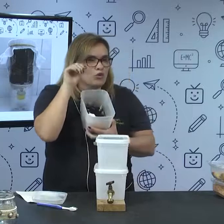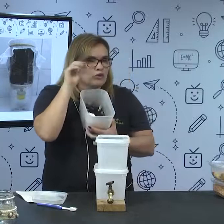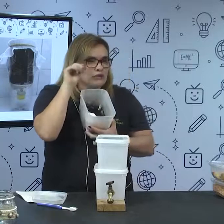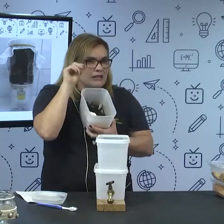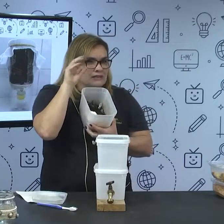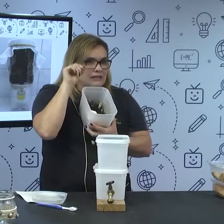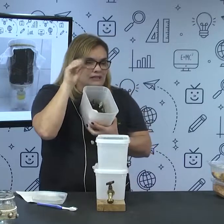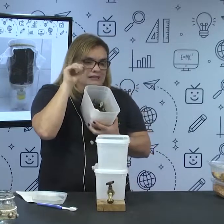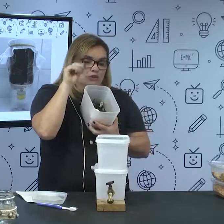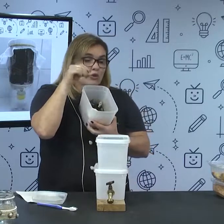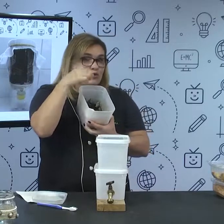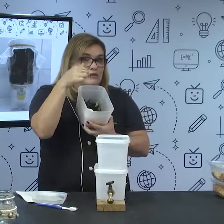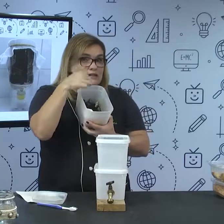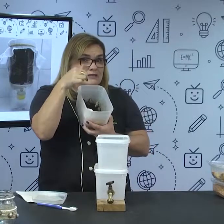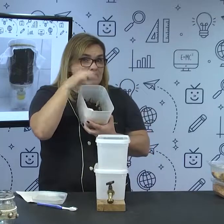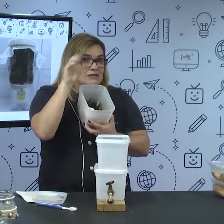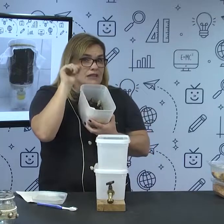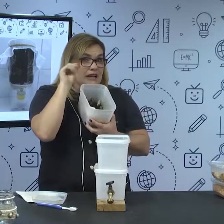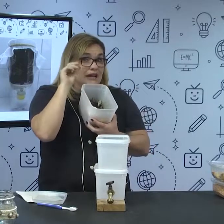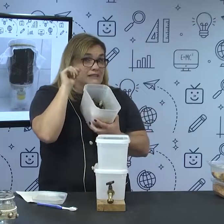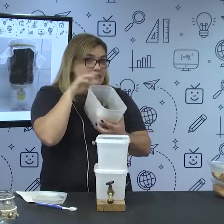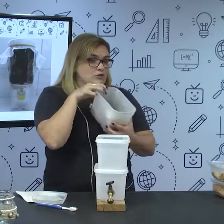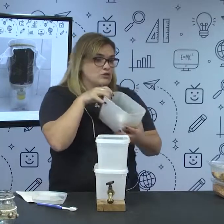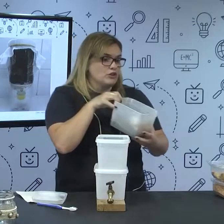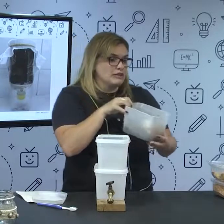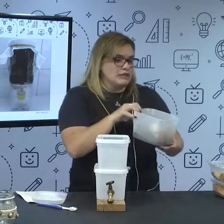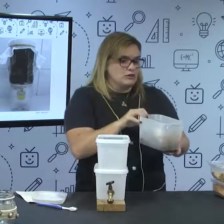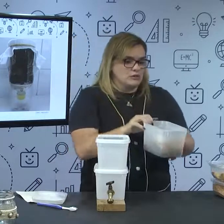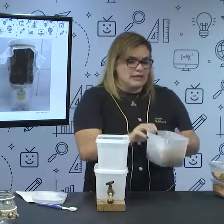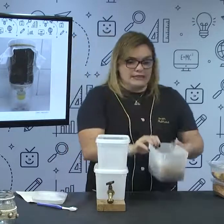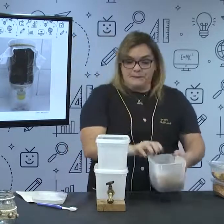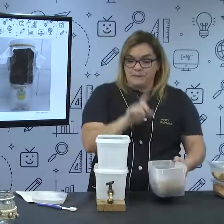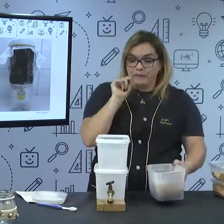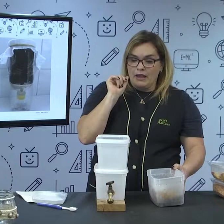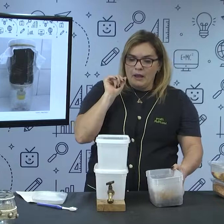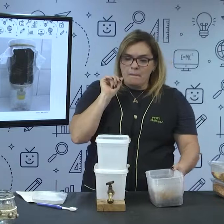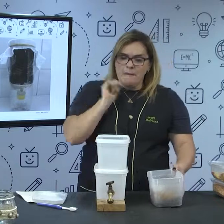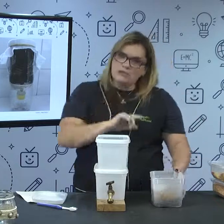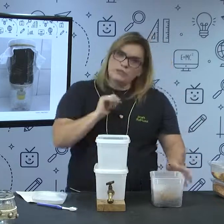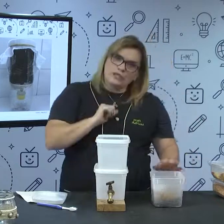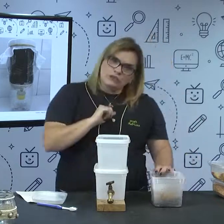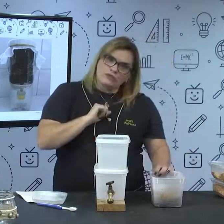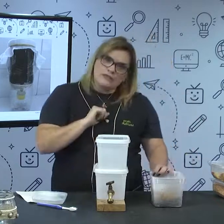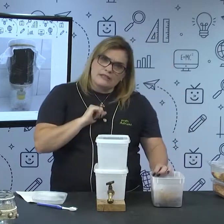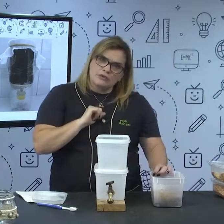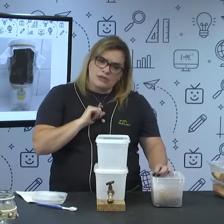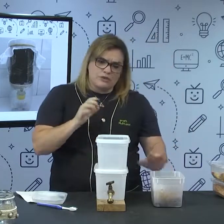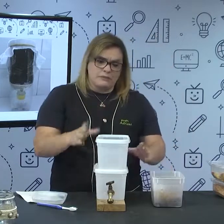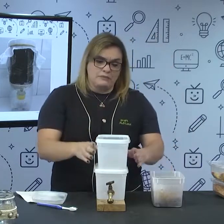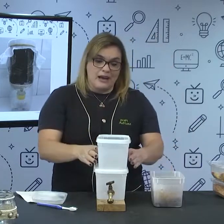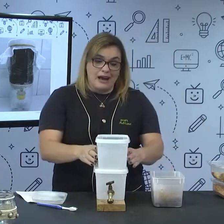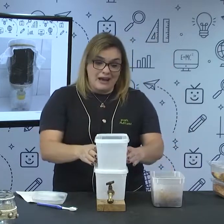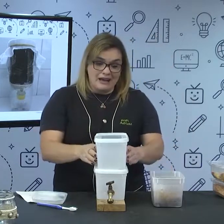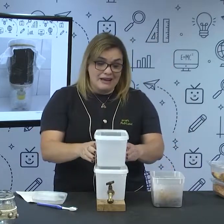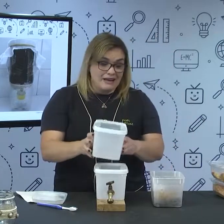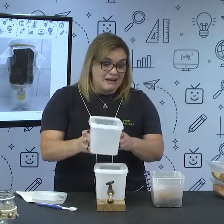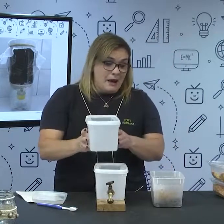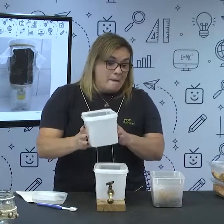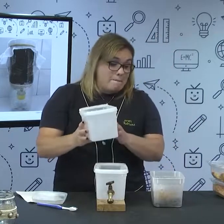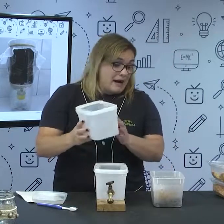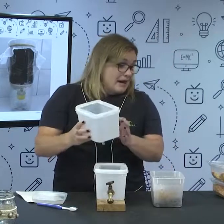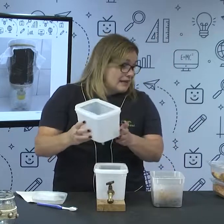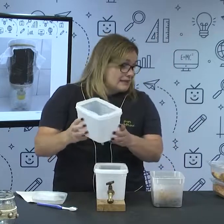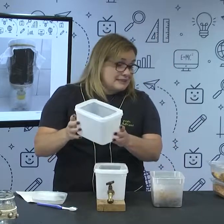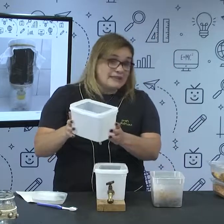comer todos esses resíduos orgânicos aqui. Mas por que eu estou fazendo isso?